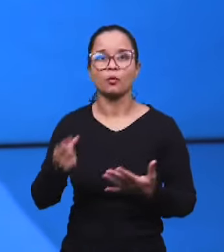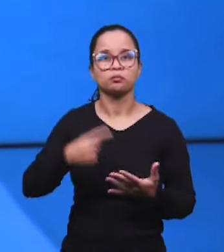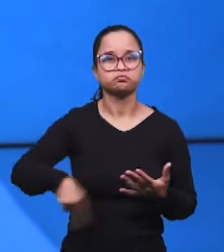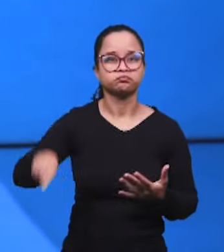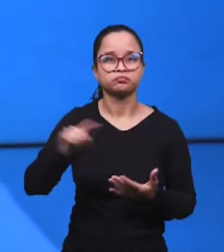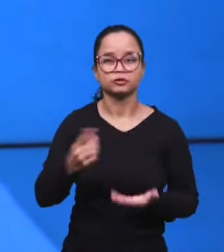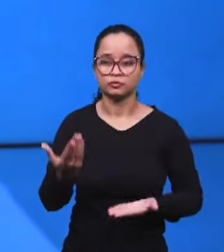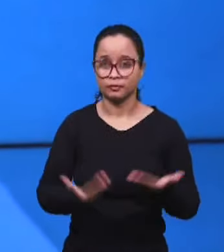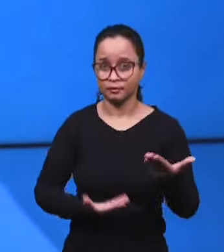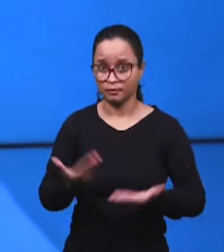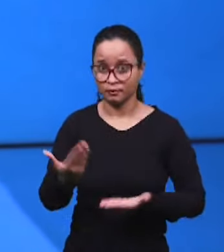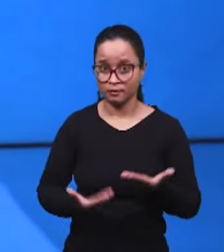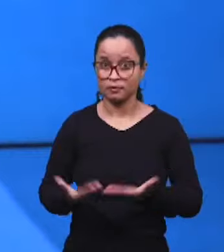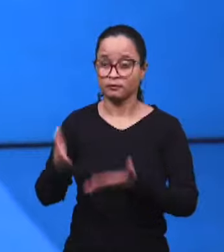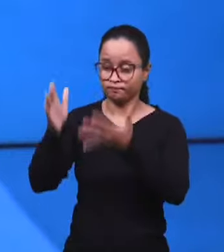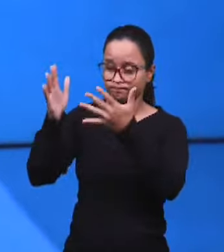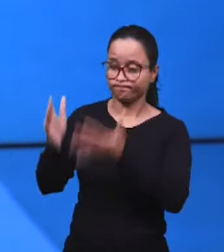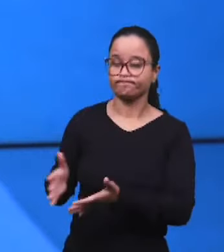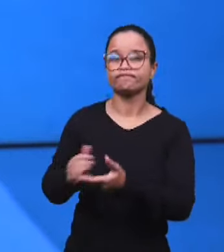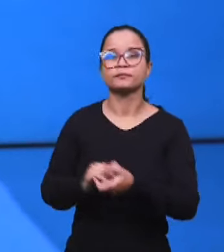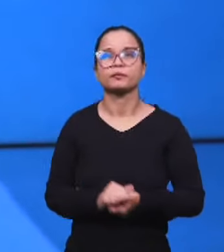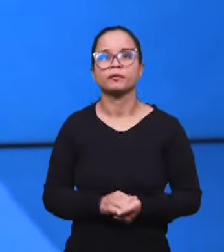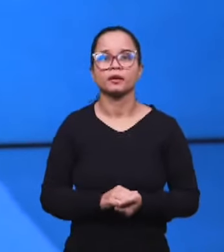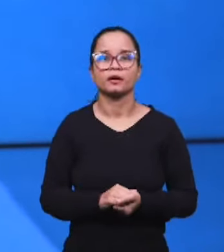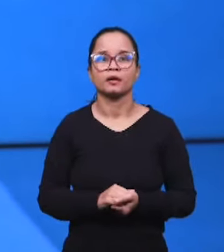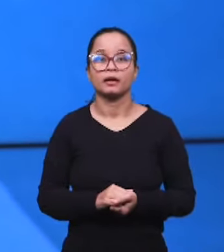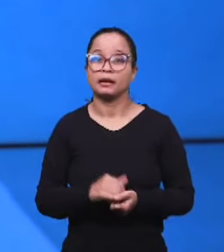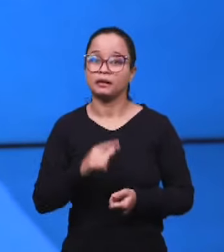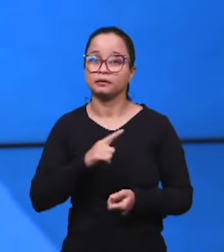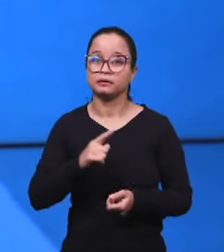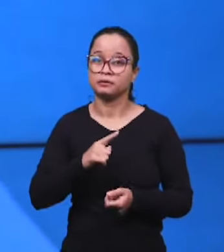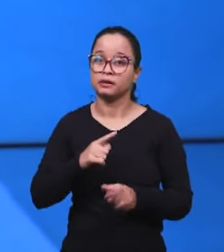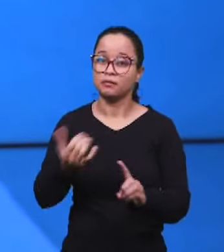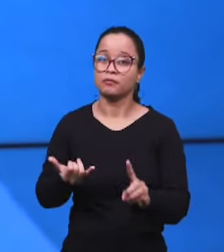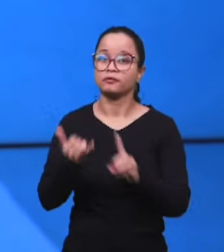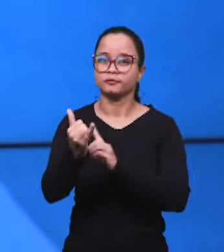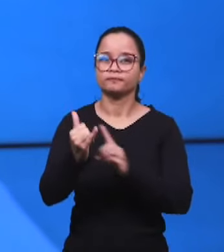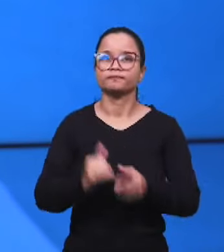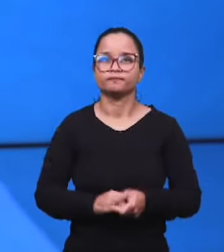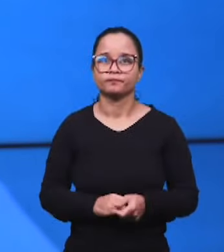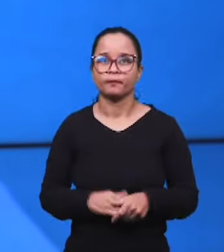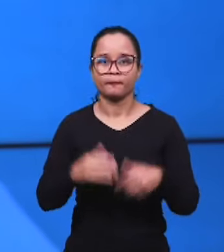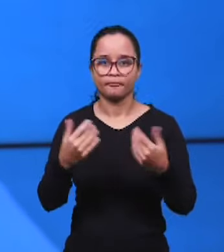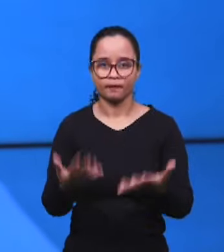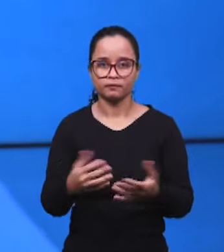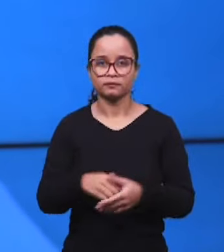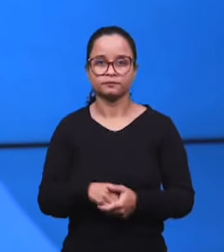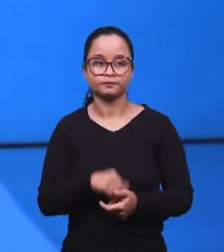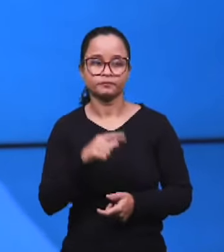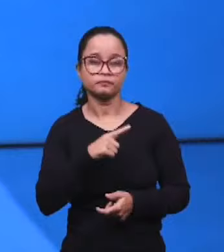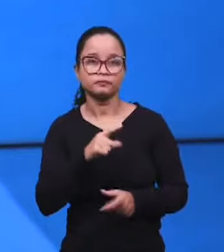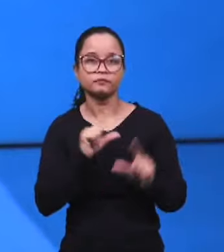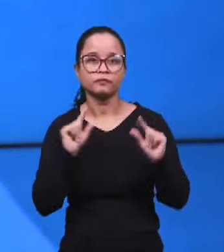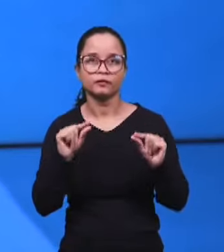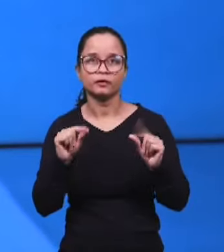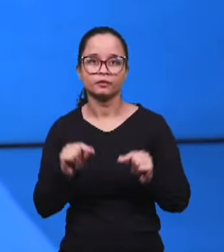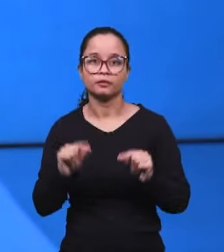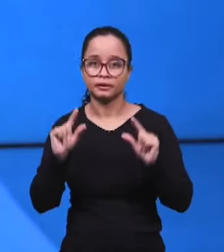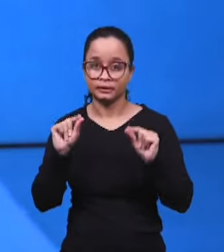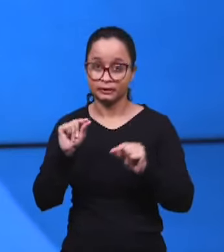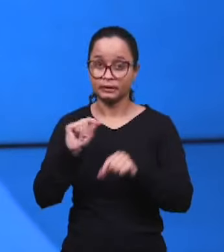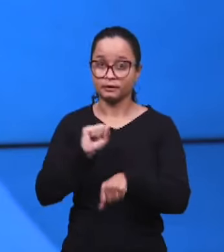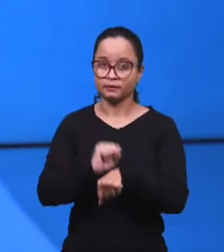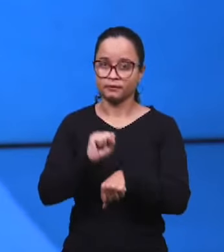como igreja fiel, a igreja ela guarda a profecia, ela com isso, ela espera, né, o que ela espera é o galardão